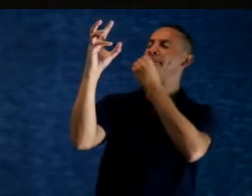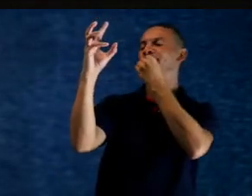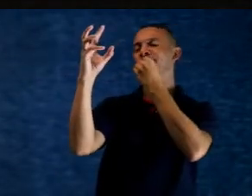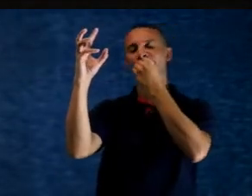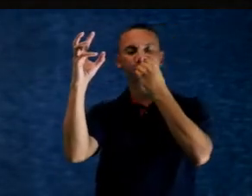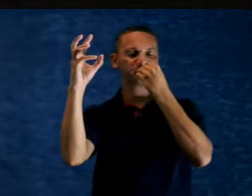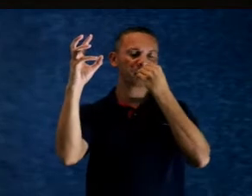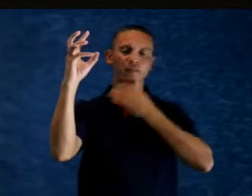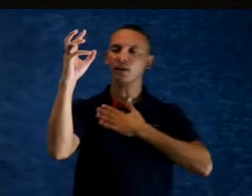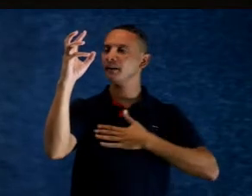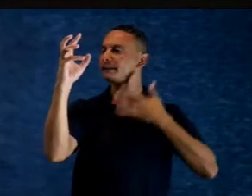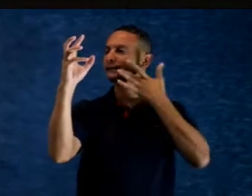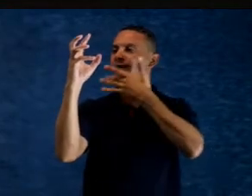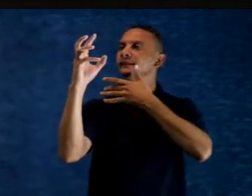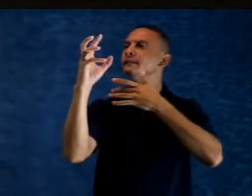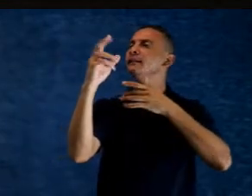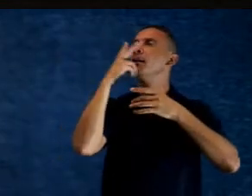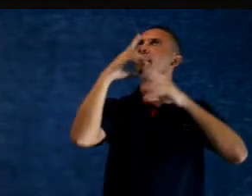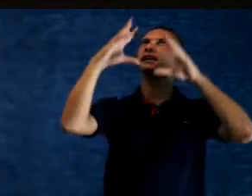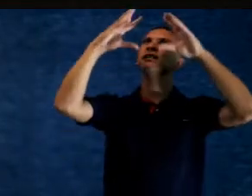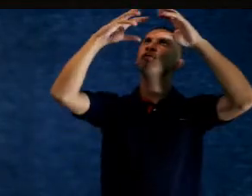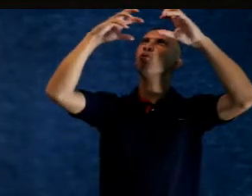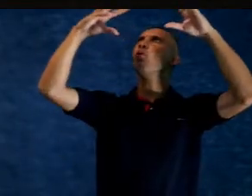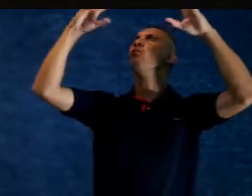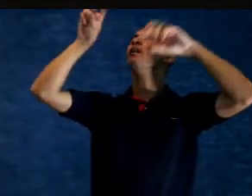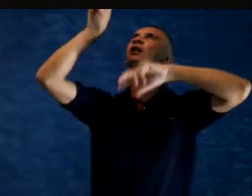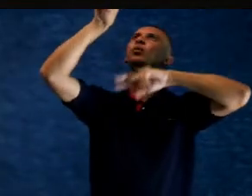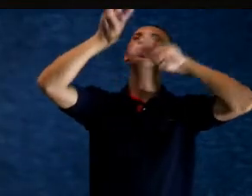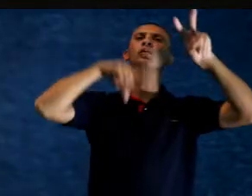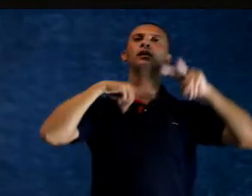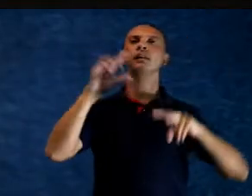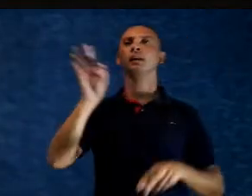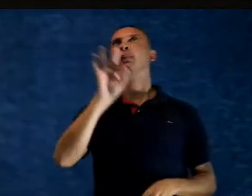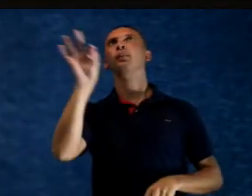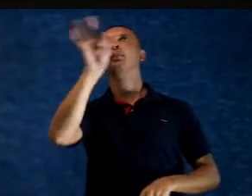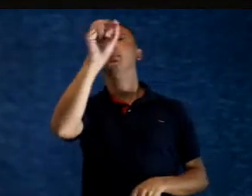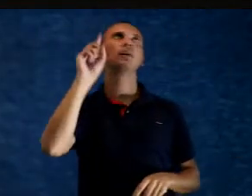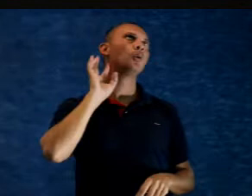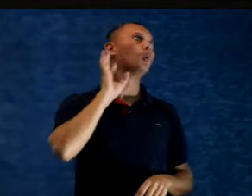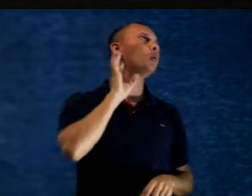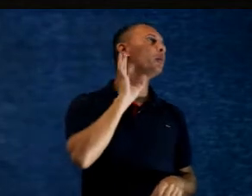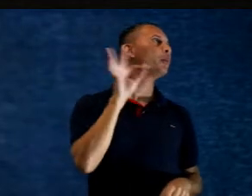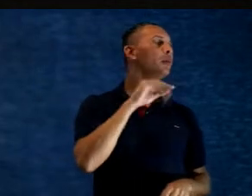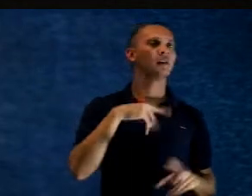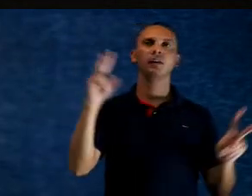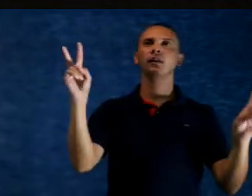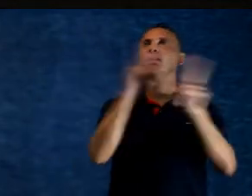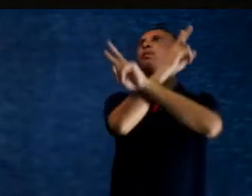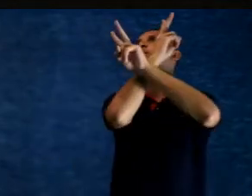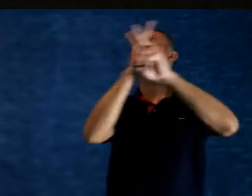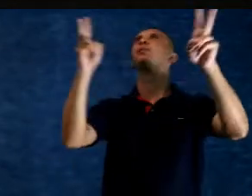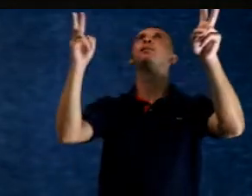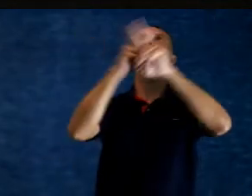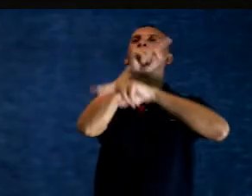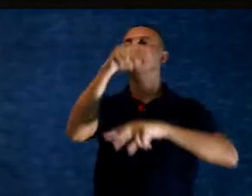saudade. As coisas mortas foram me envolvendo. Eu já não sentia a vida, só a harmoniosa